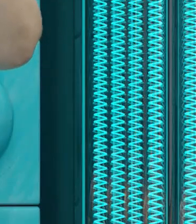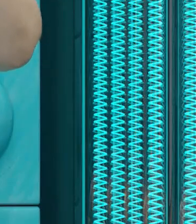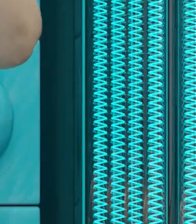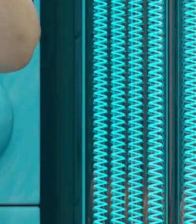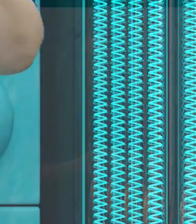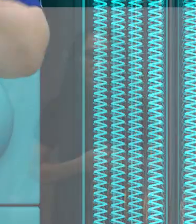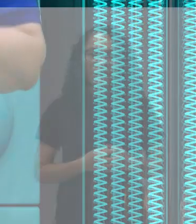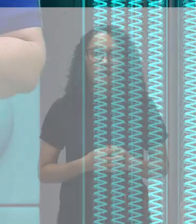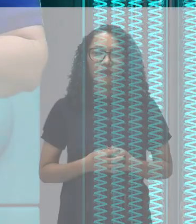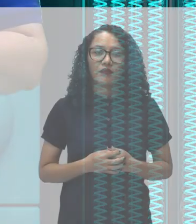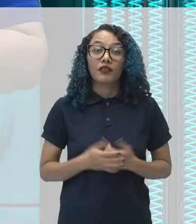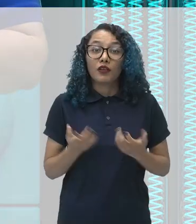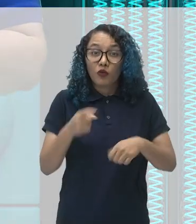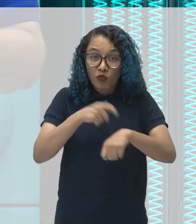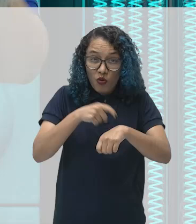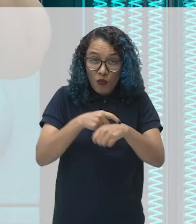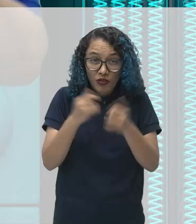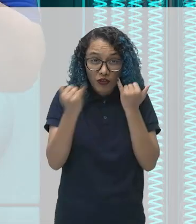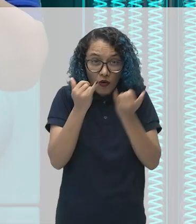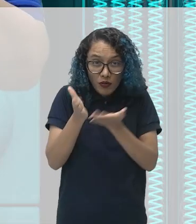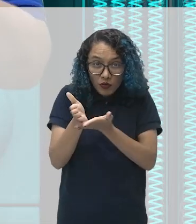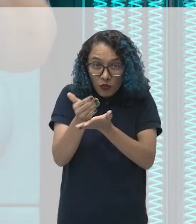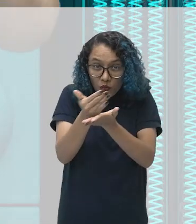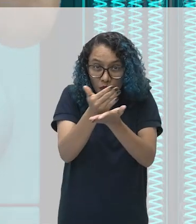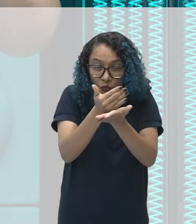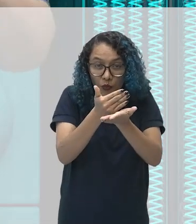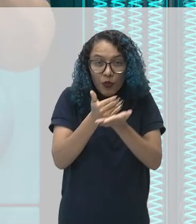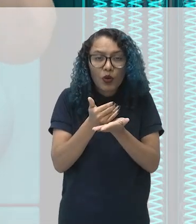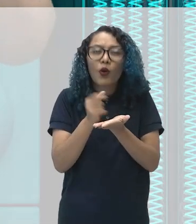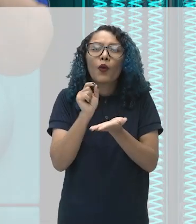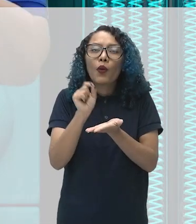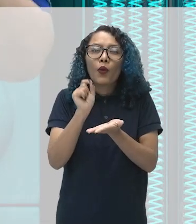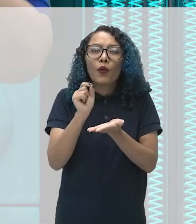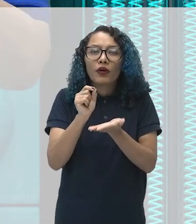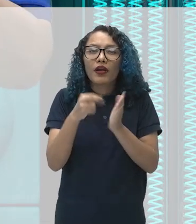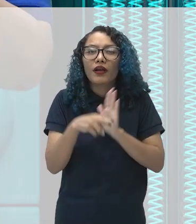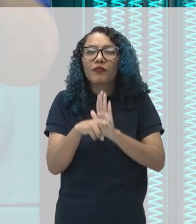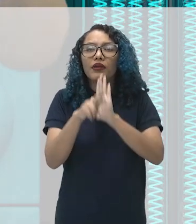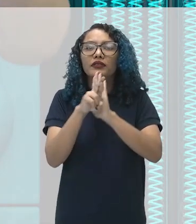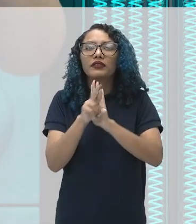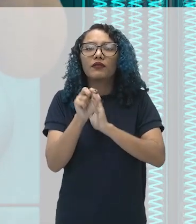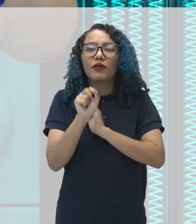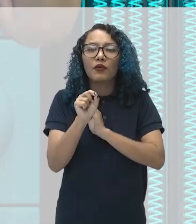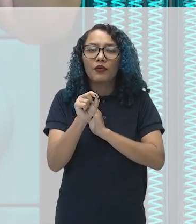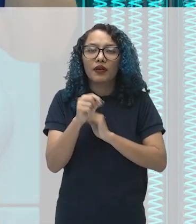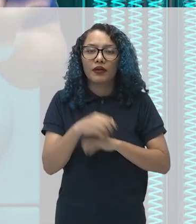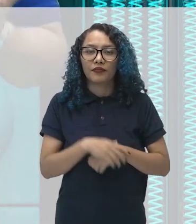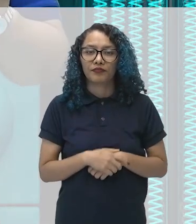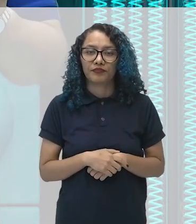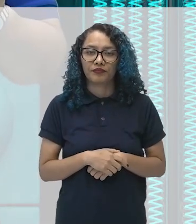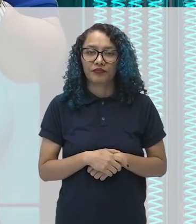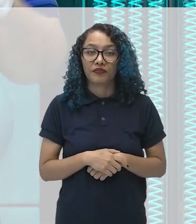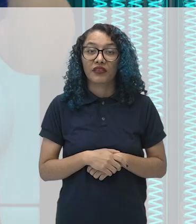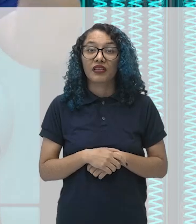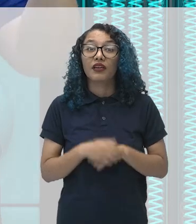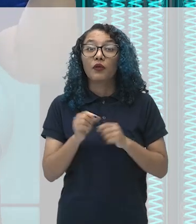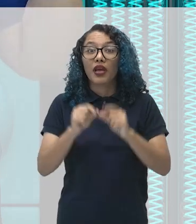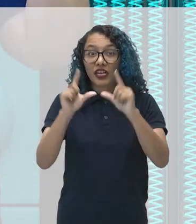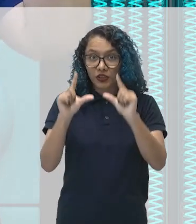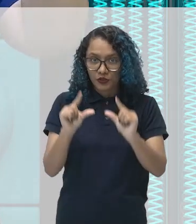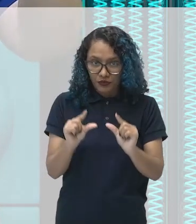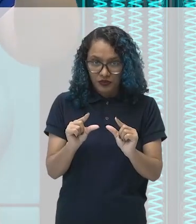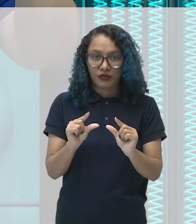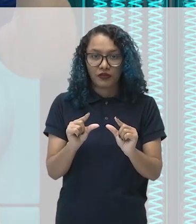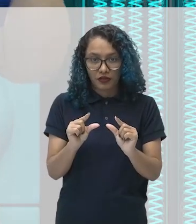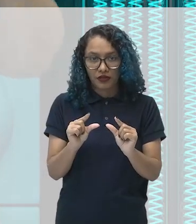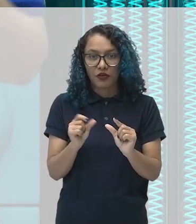aí de 9.001 km², na verdade, ele representava uma diminuição, mesmo